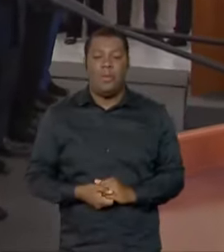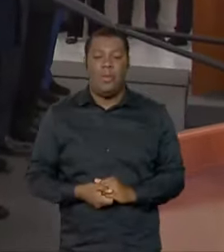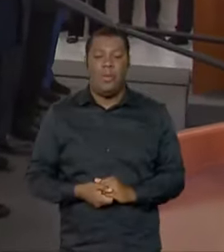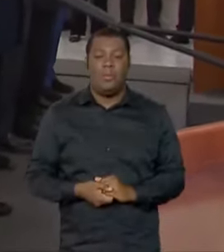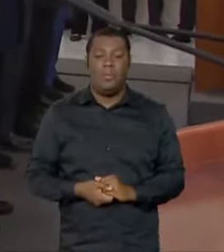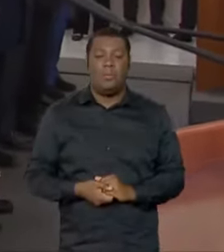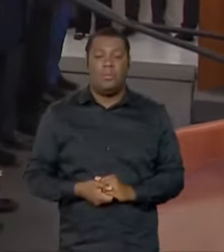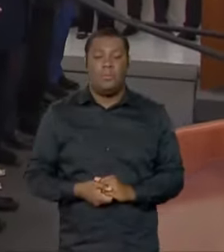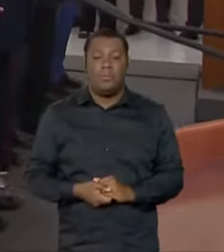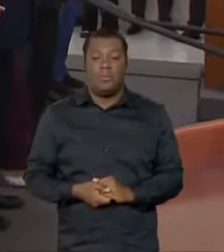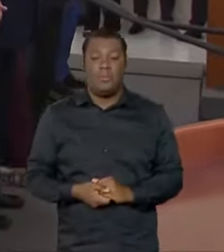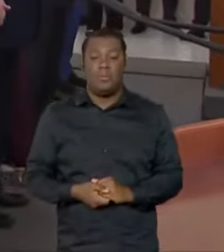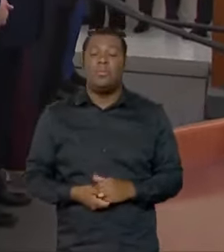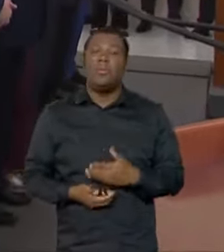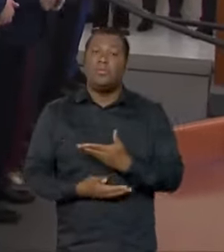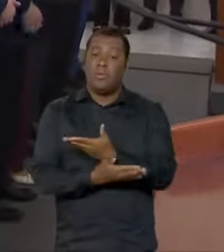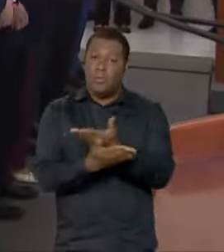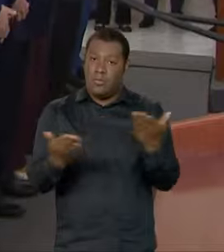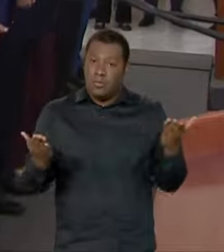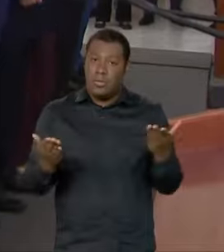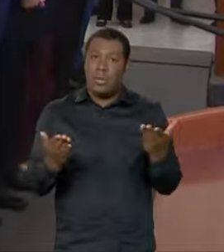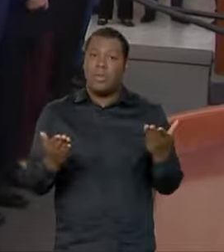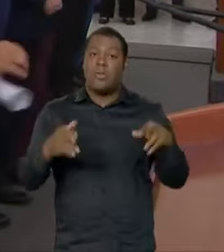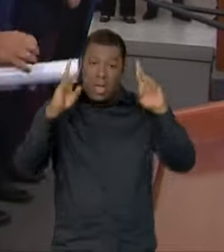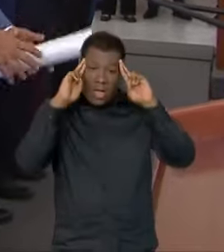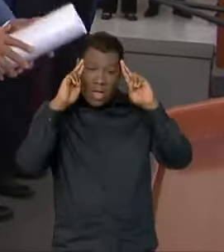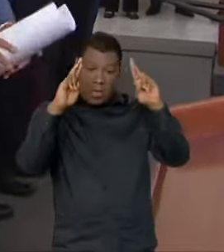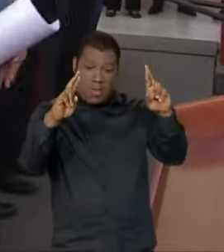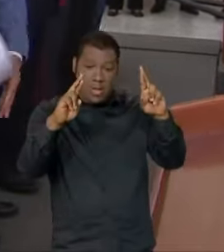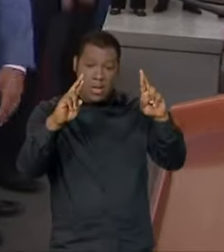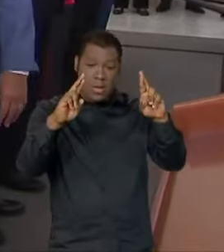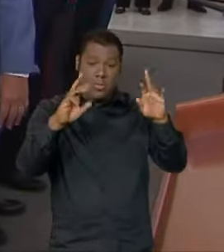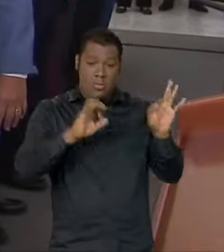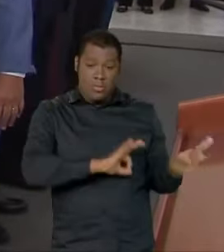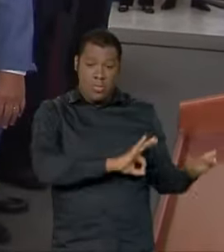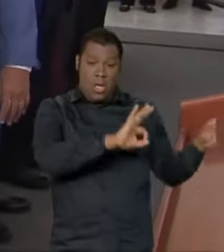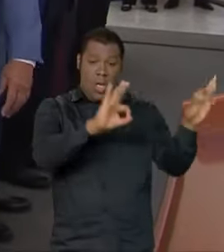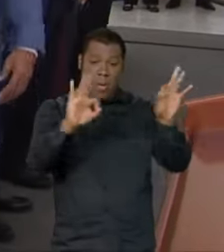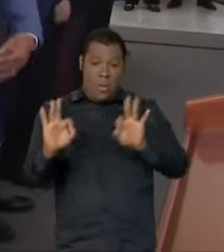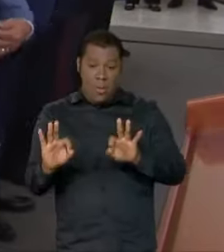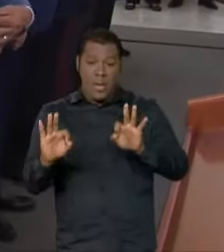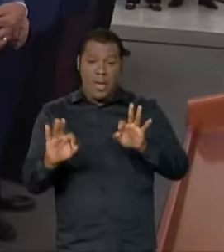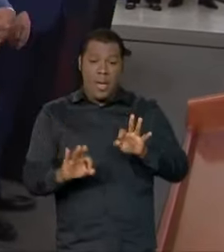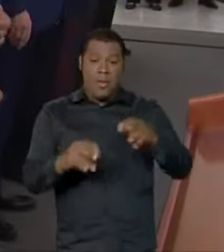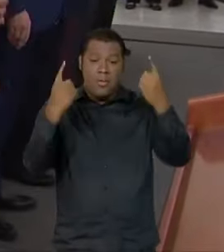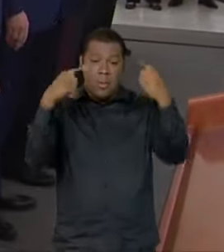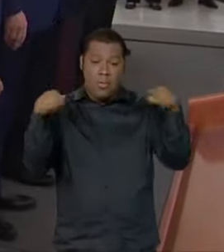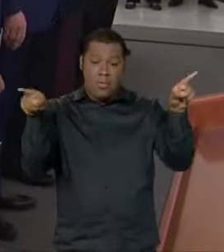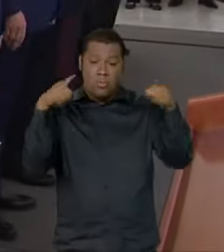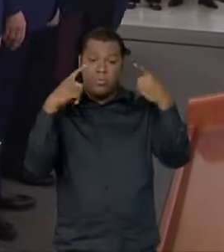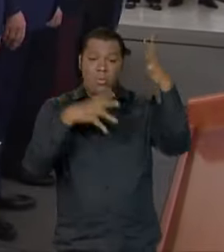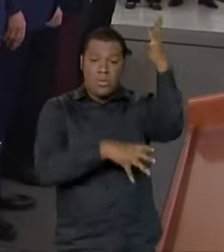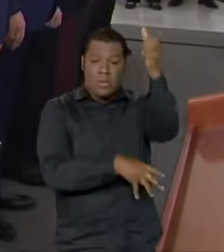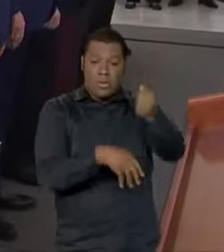Pede-se a todos que observem posição de respeito para a execução do hino nacional.